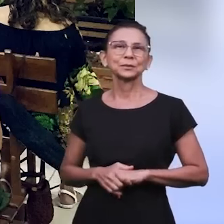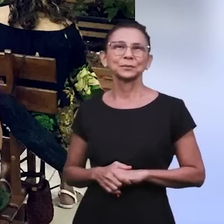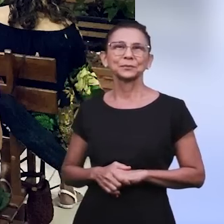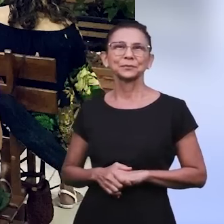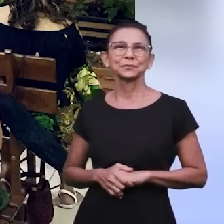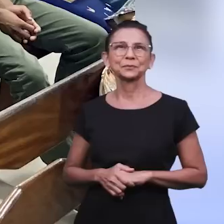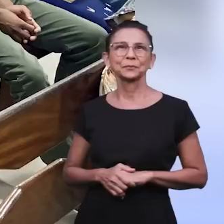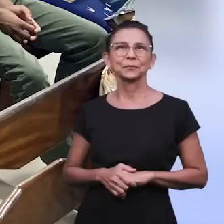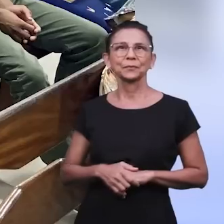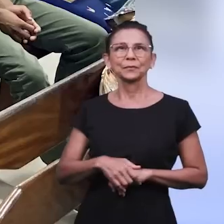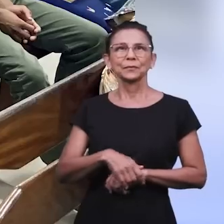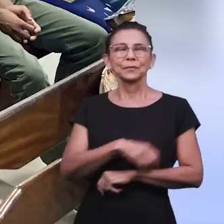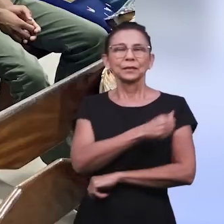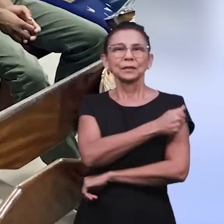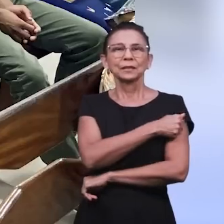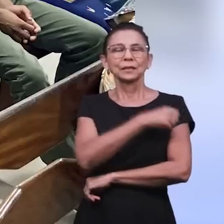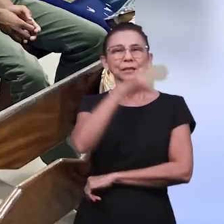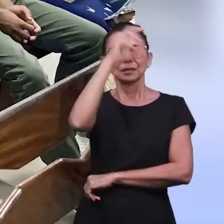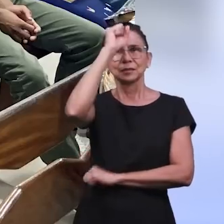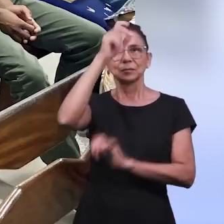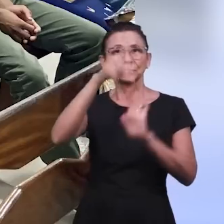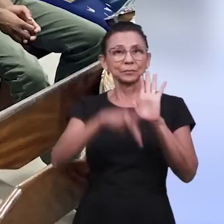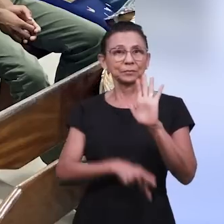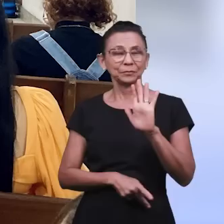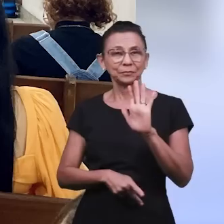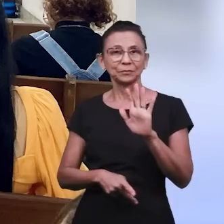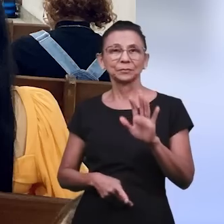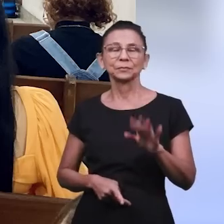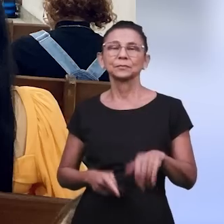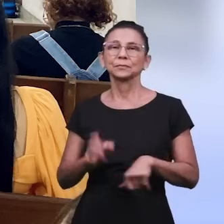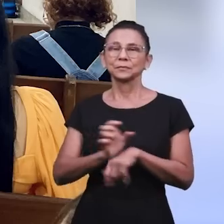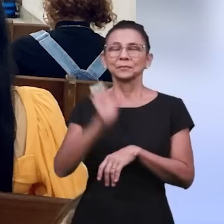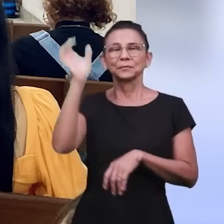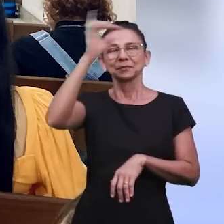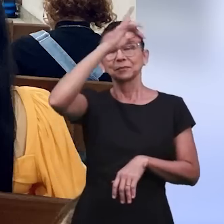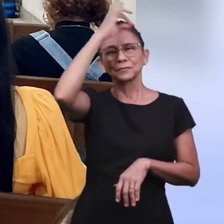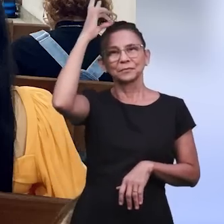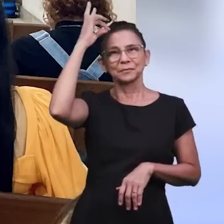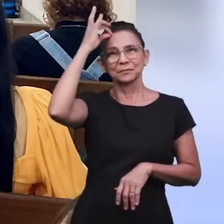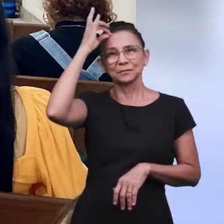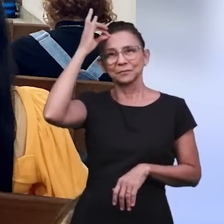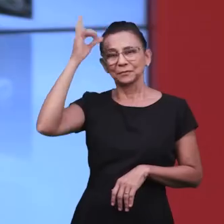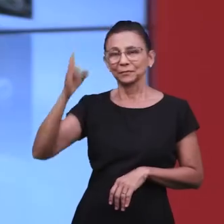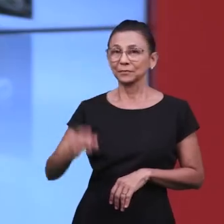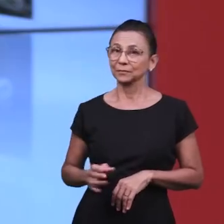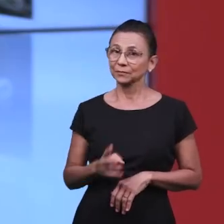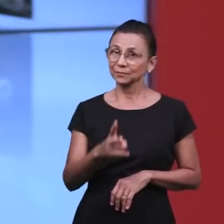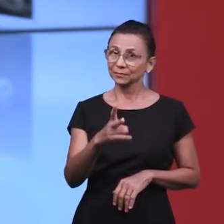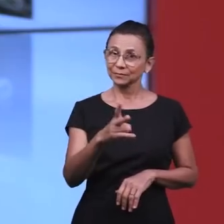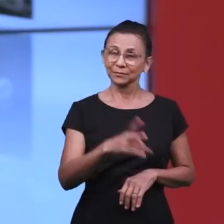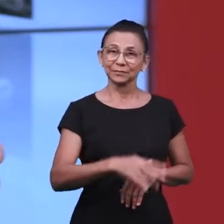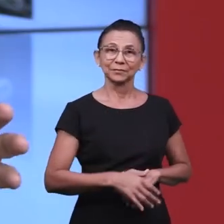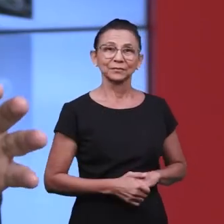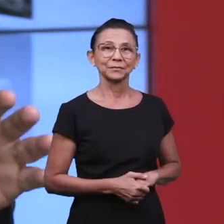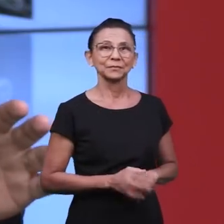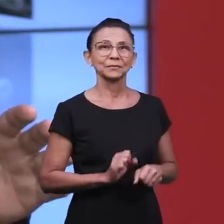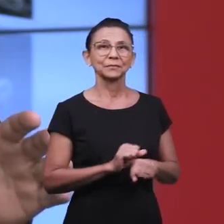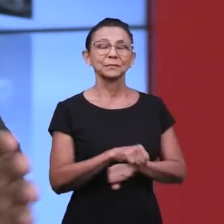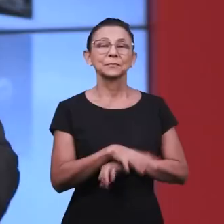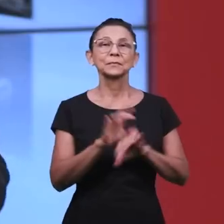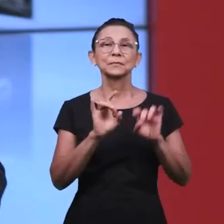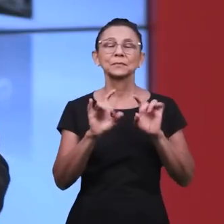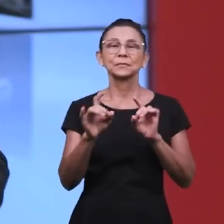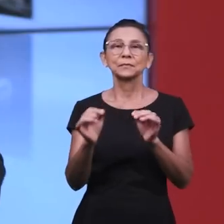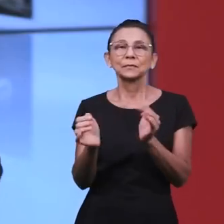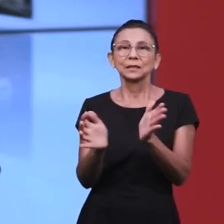projeto Aprendiz, na área de Porto de Santana, em Cariacica, Espírito Santo. Vem comigo, vamos falar agora sobre o